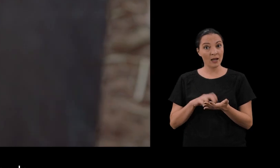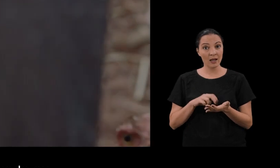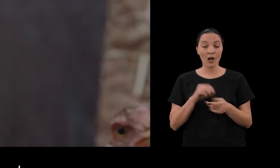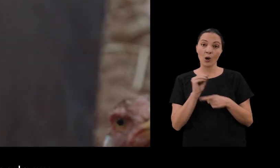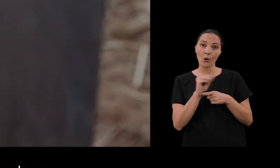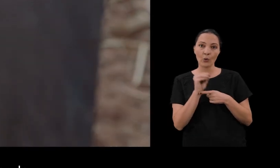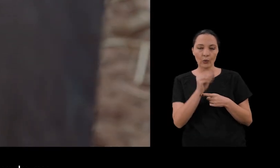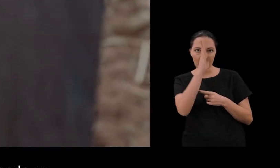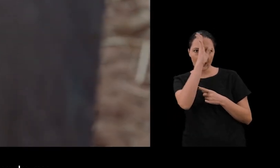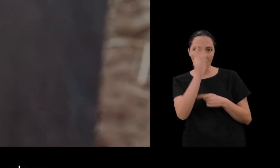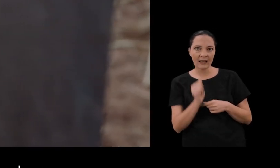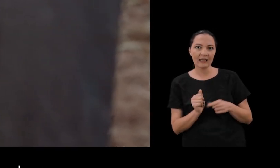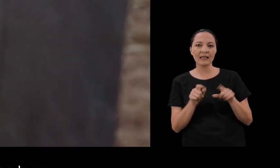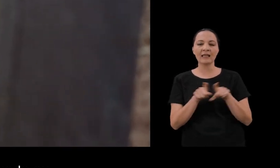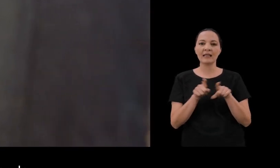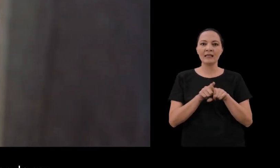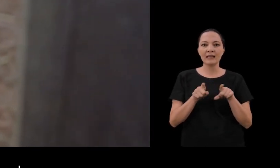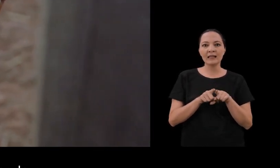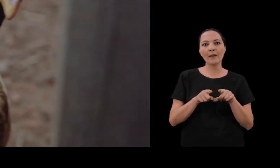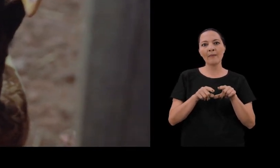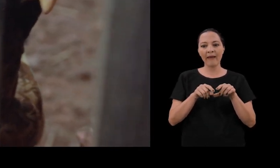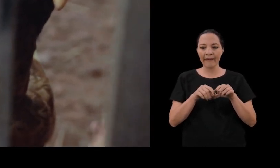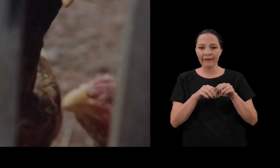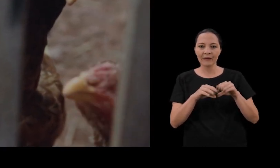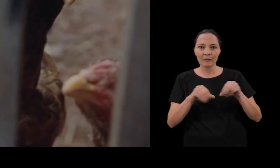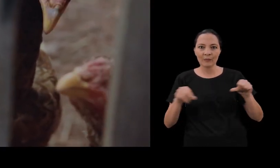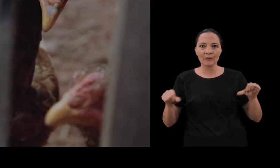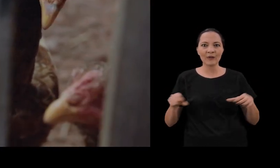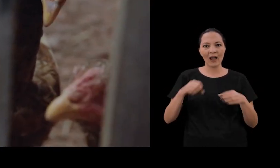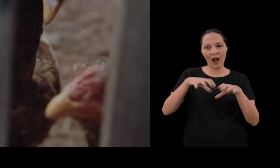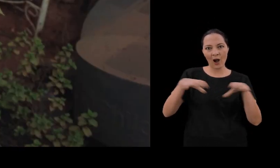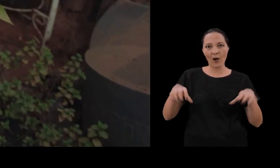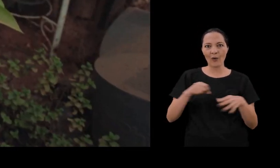Aí de manhã cedo eu me dedico às galinhas e à horta.